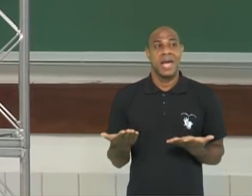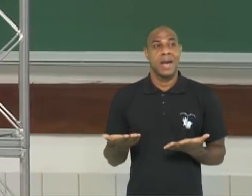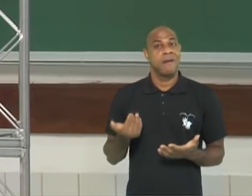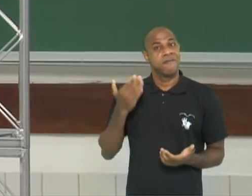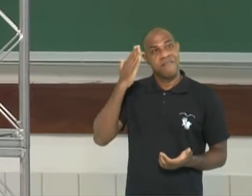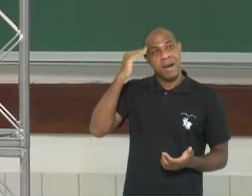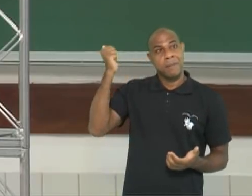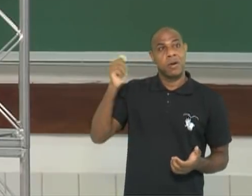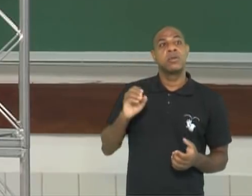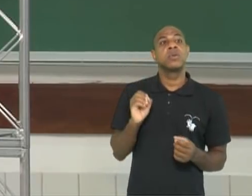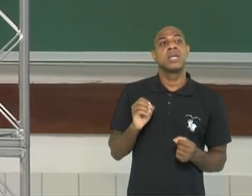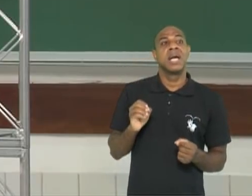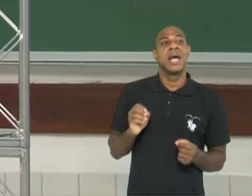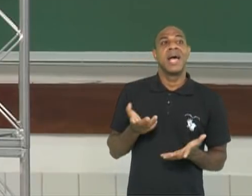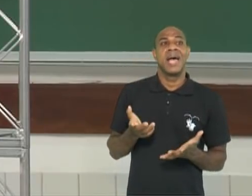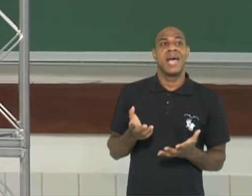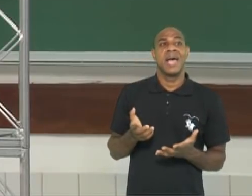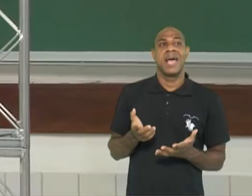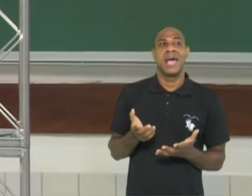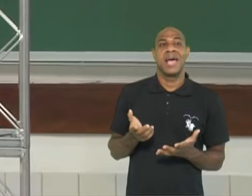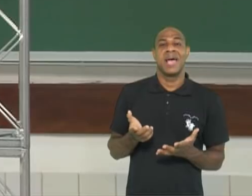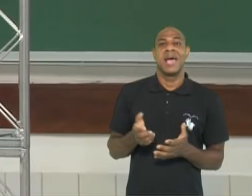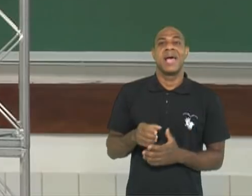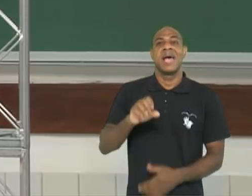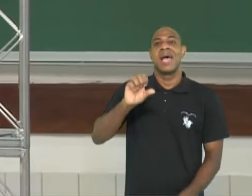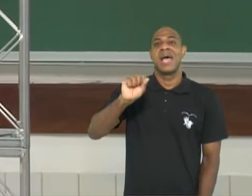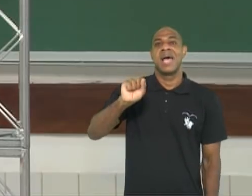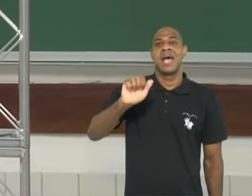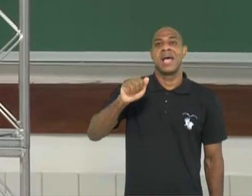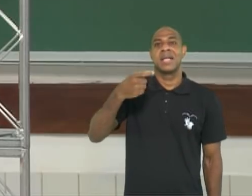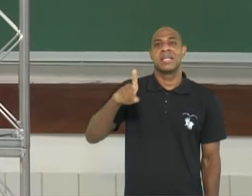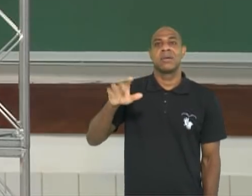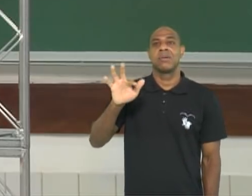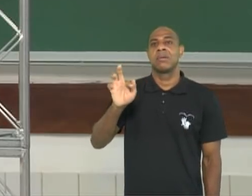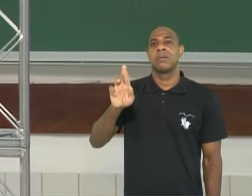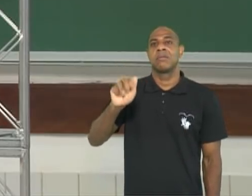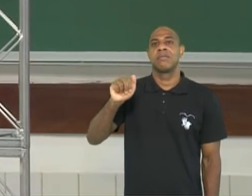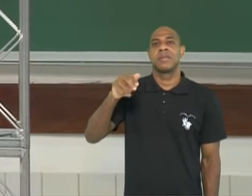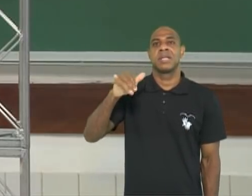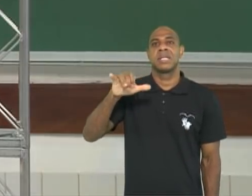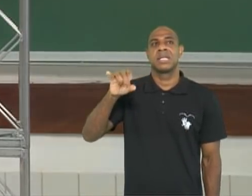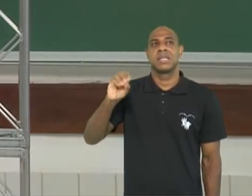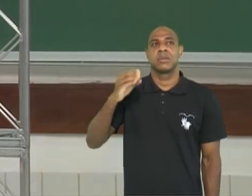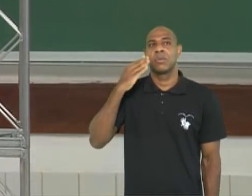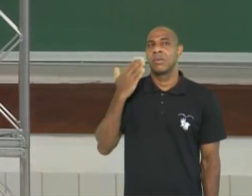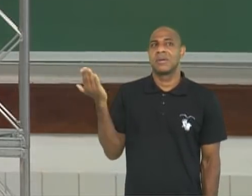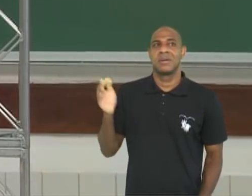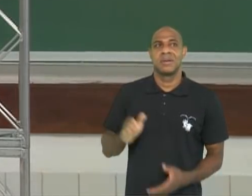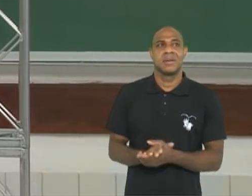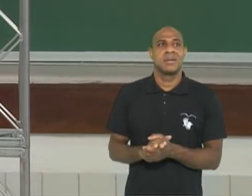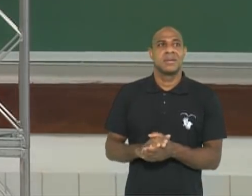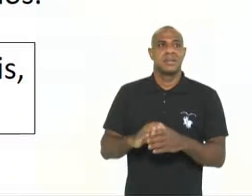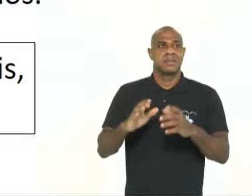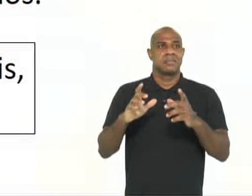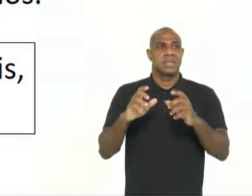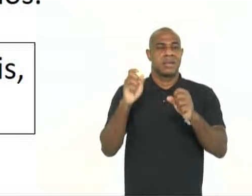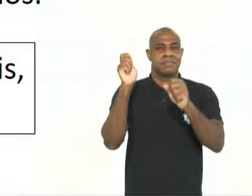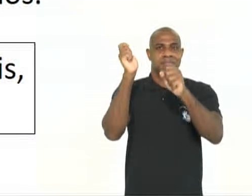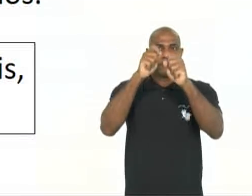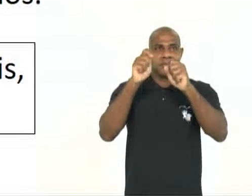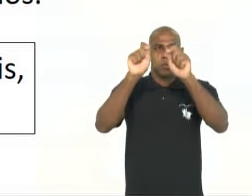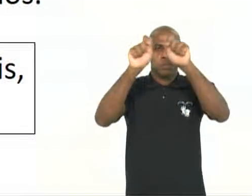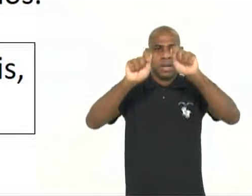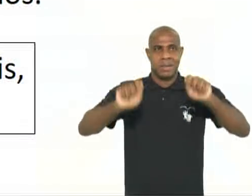é a ordem de São Francisco, os franciscanos, uma outra ordem italiana também. Que aqui está, inclusive, uma pintura representando São Francisco de